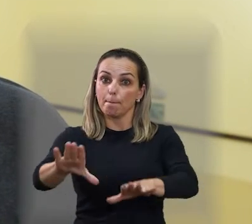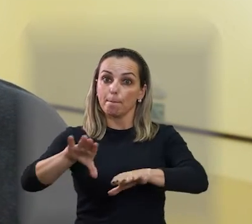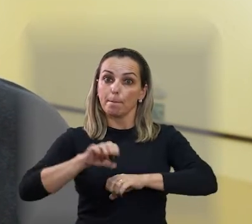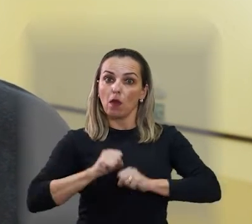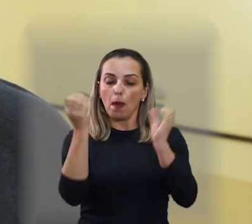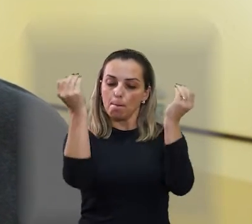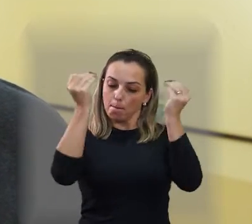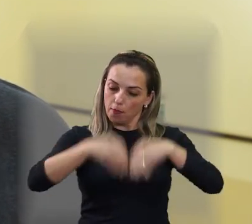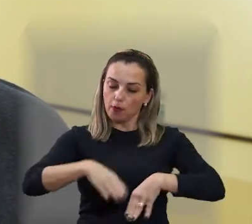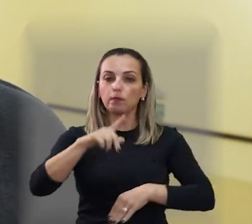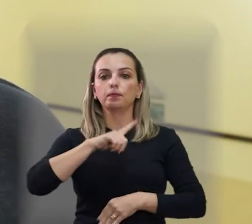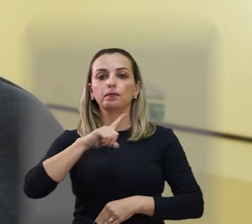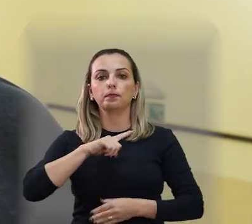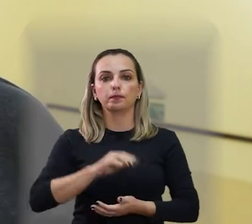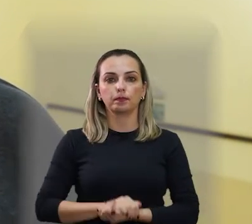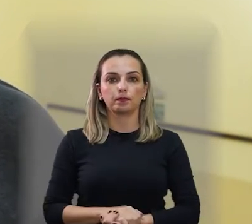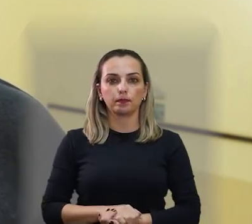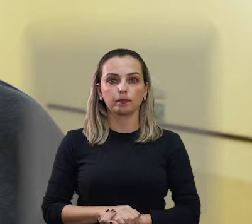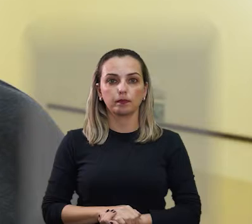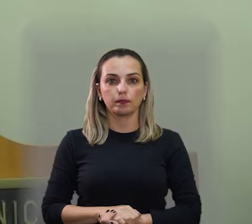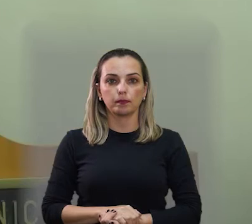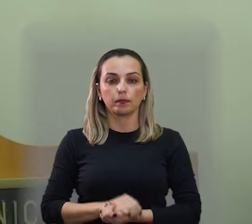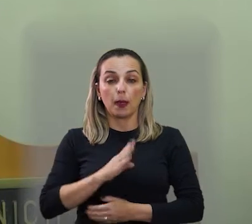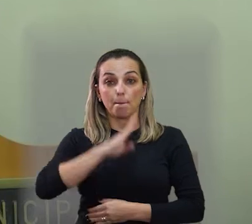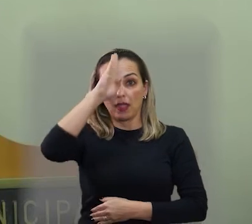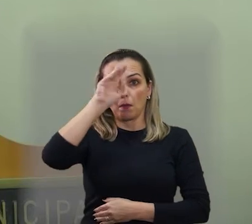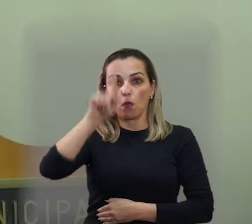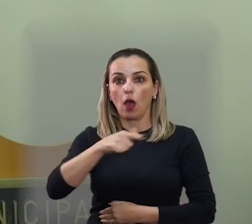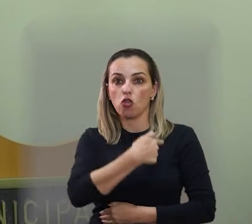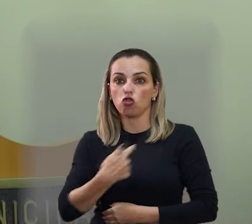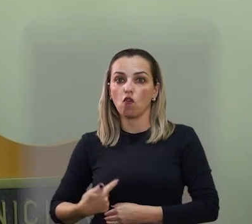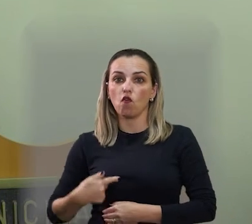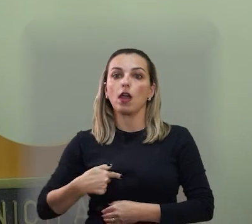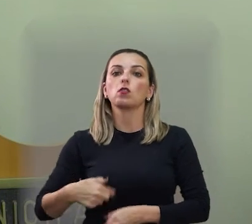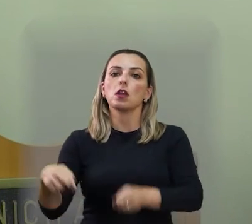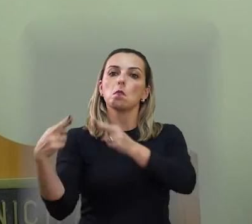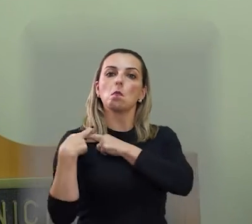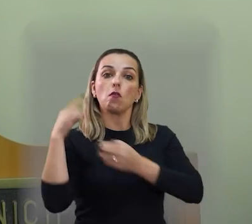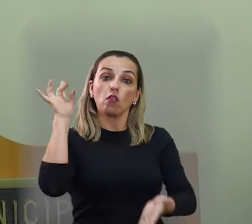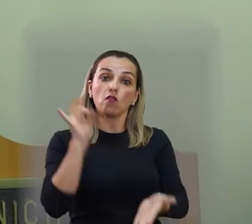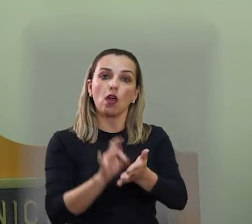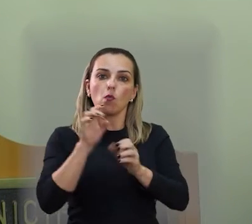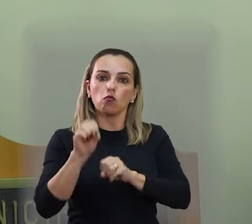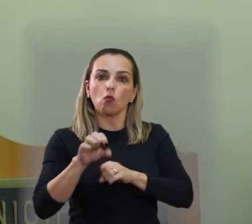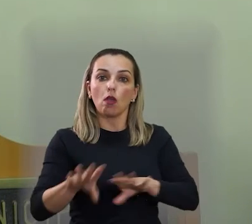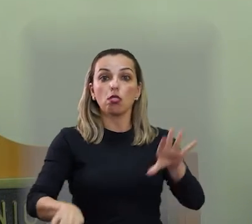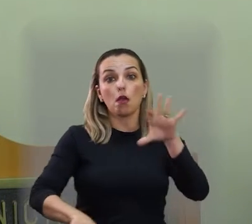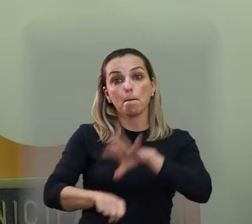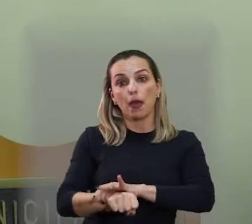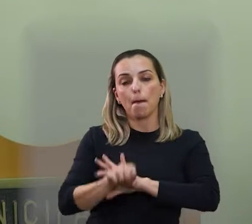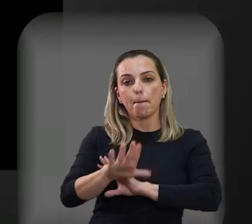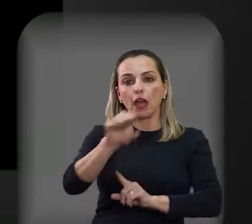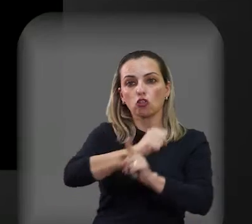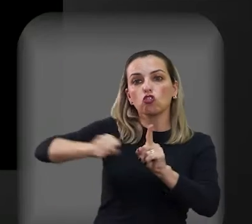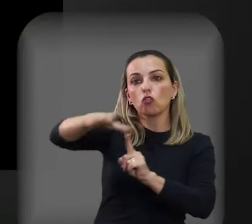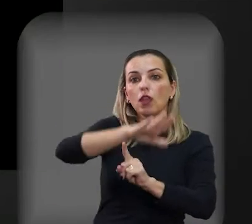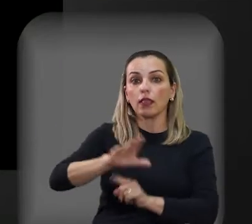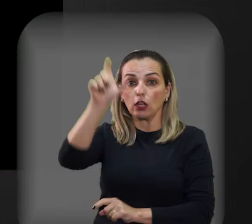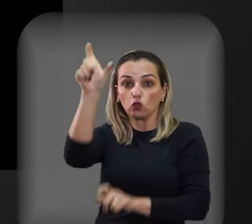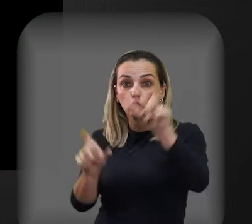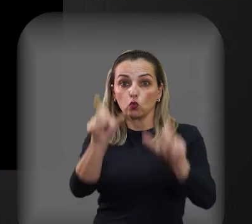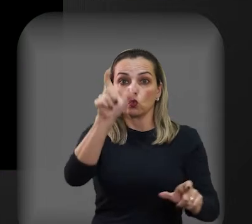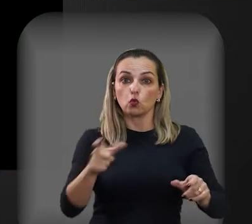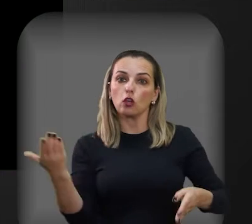e a capacidade de aquisição de cidadania fica comprometida ainda que o principal responsável por fornecer a educação seja o